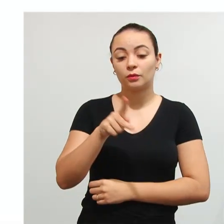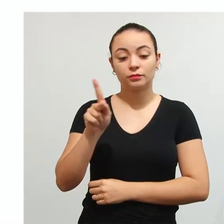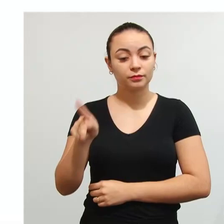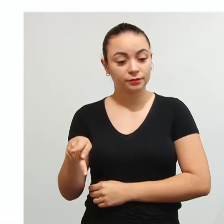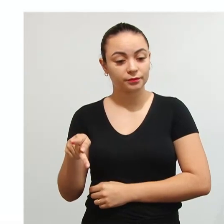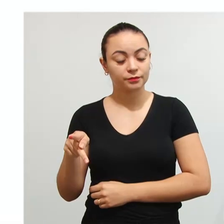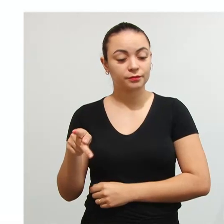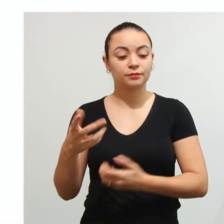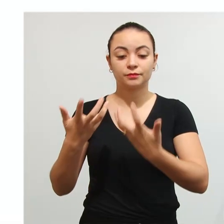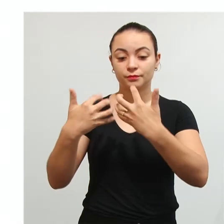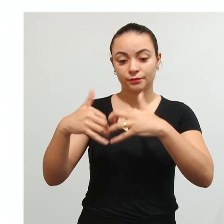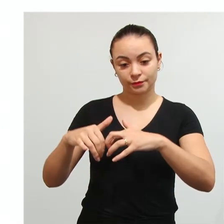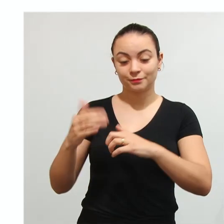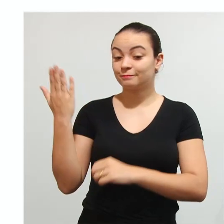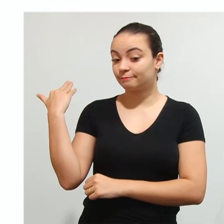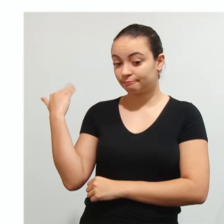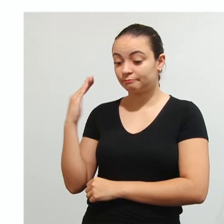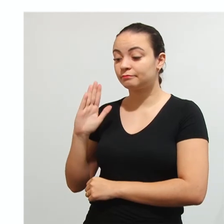anos.